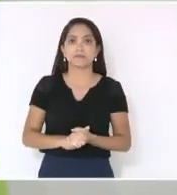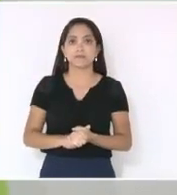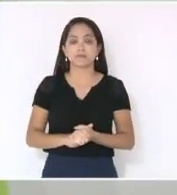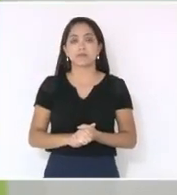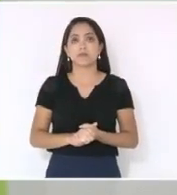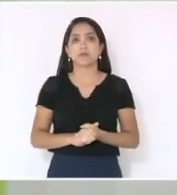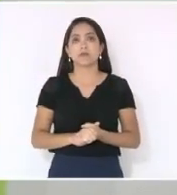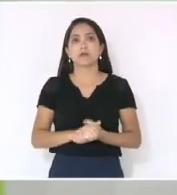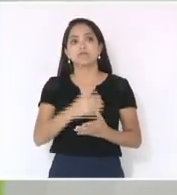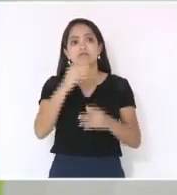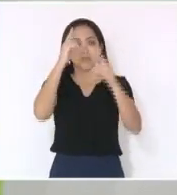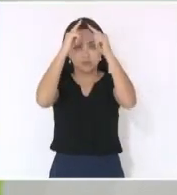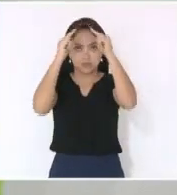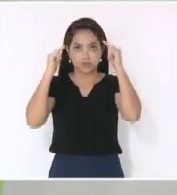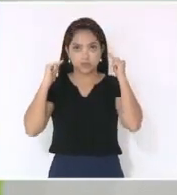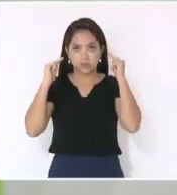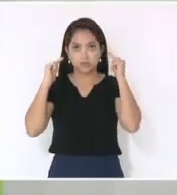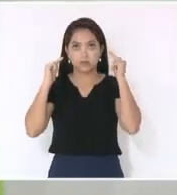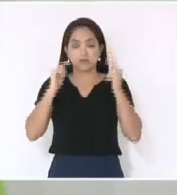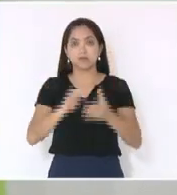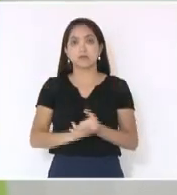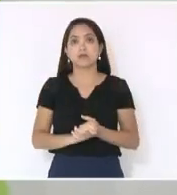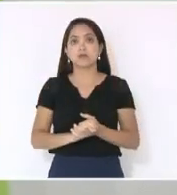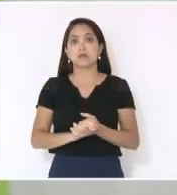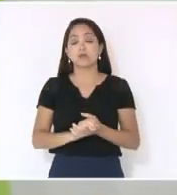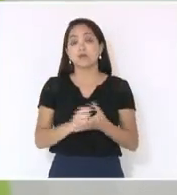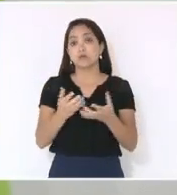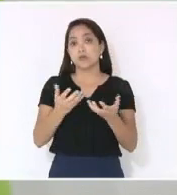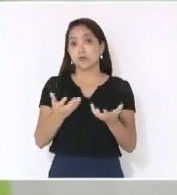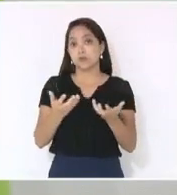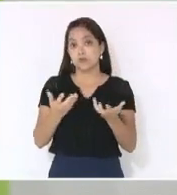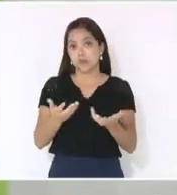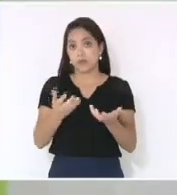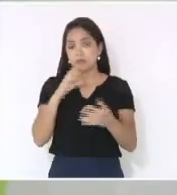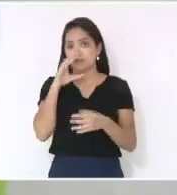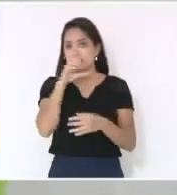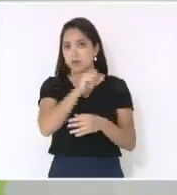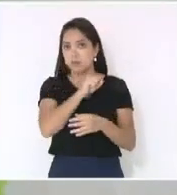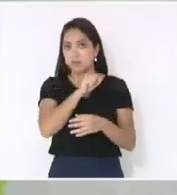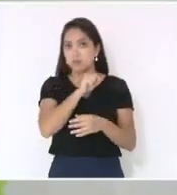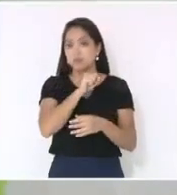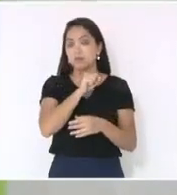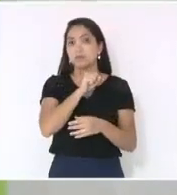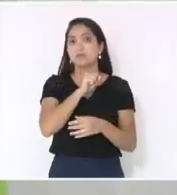Deputado Sareta, eu pretendo, rapidamente, senhor presidente,